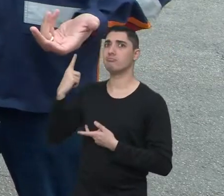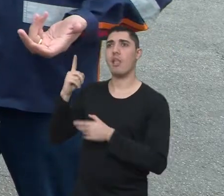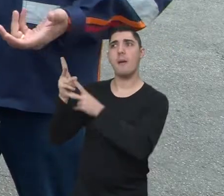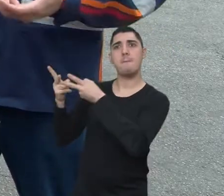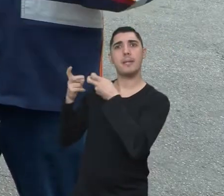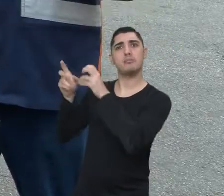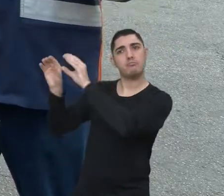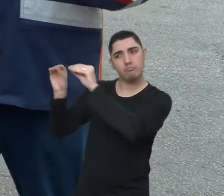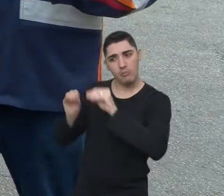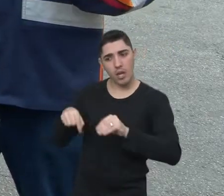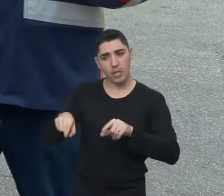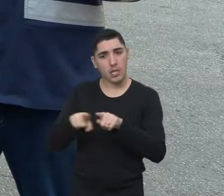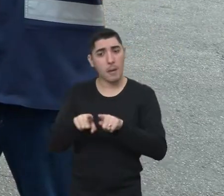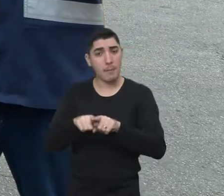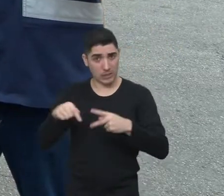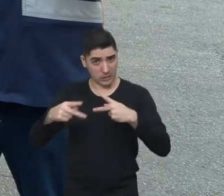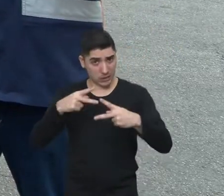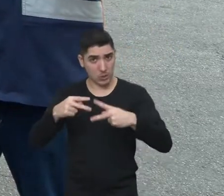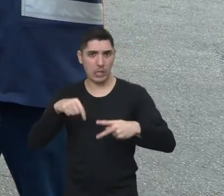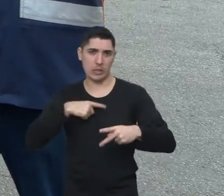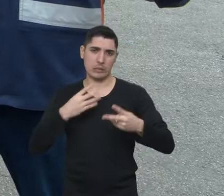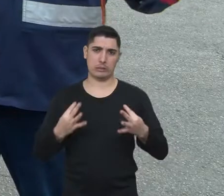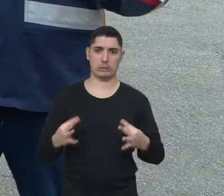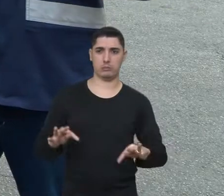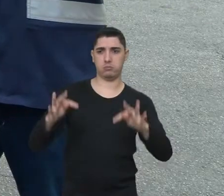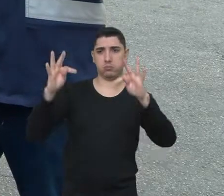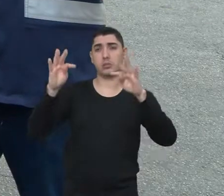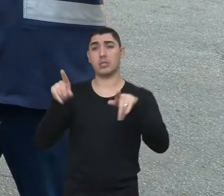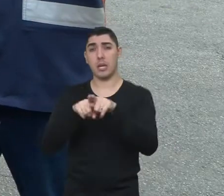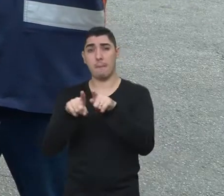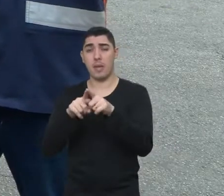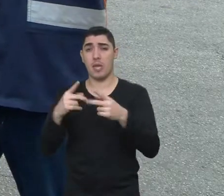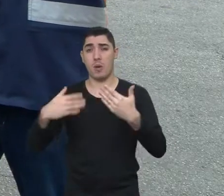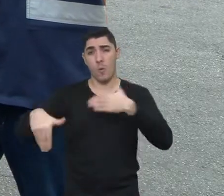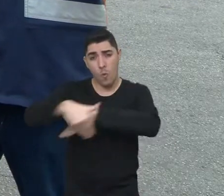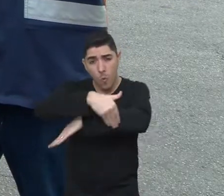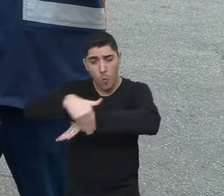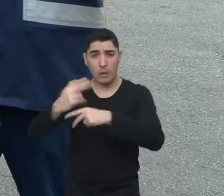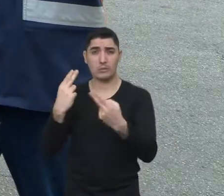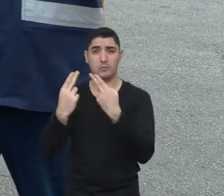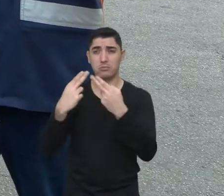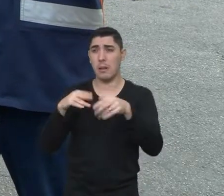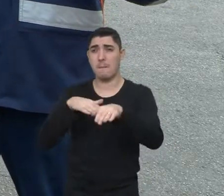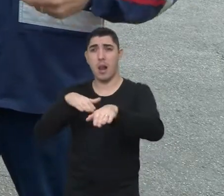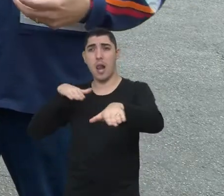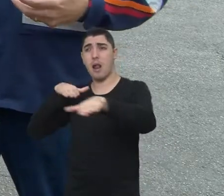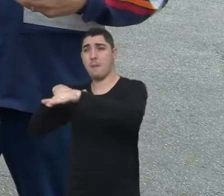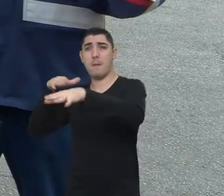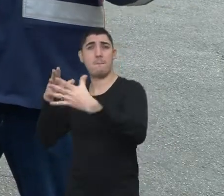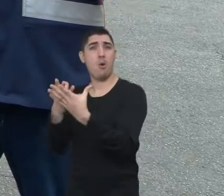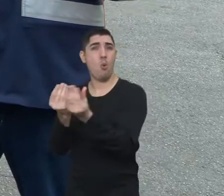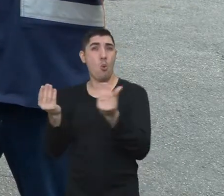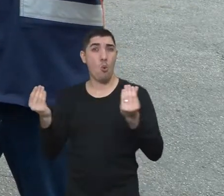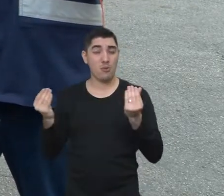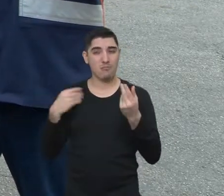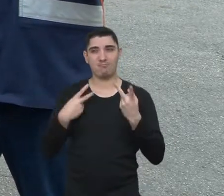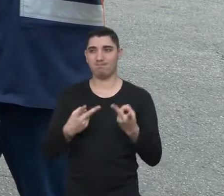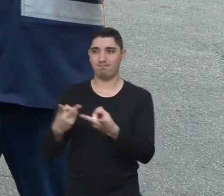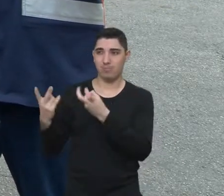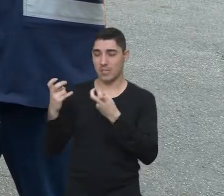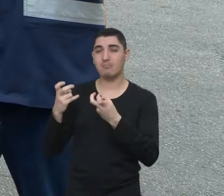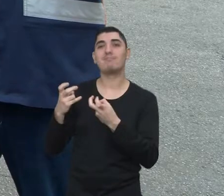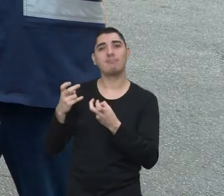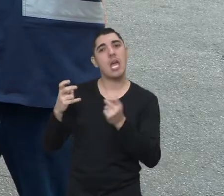dos Campos, devido à alta tecnologia, às vias de acesso, ao aumento do tráfego urbano, a gente